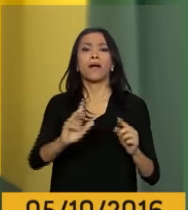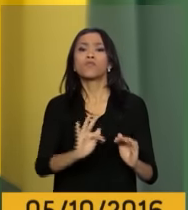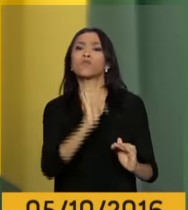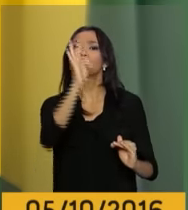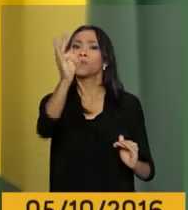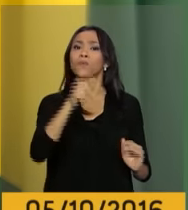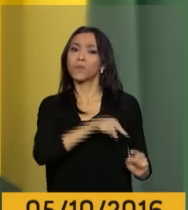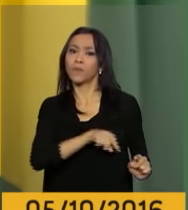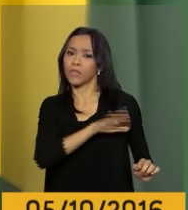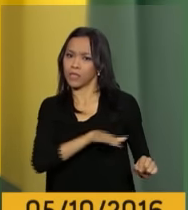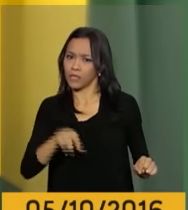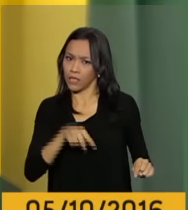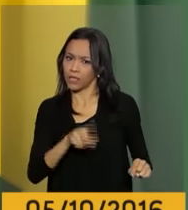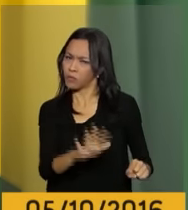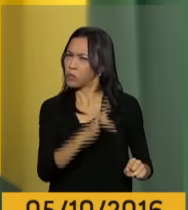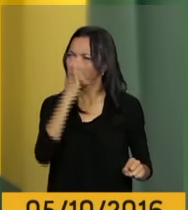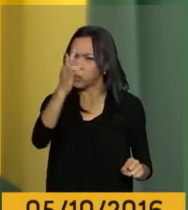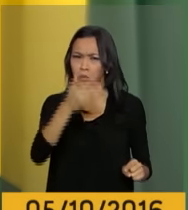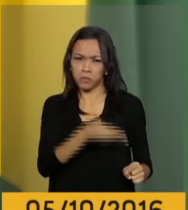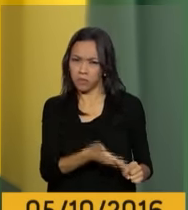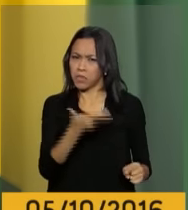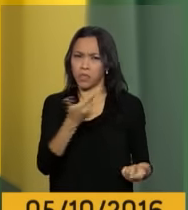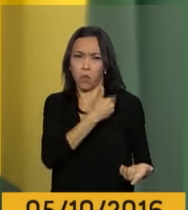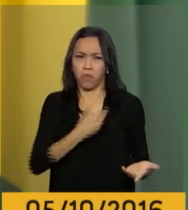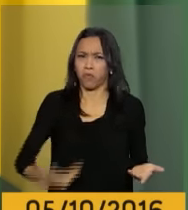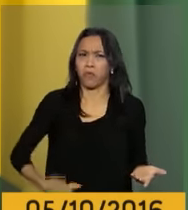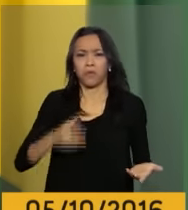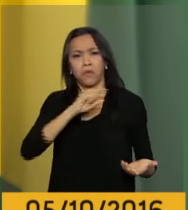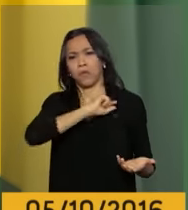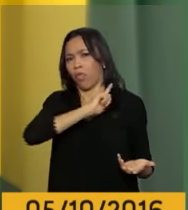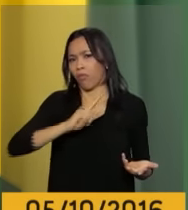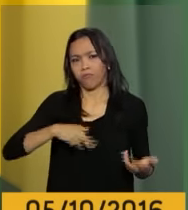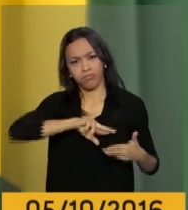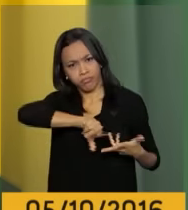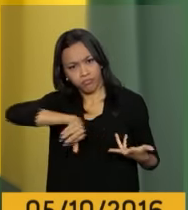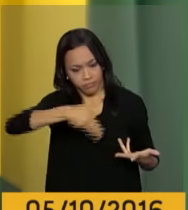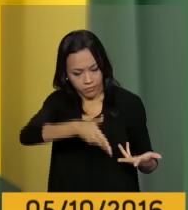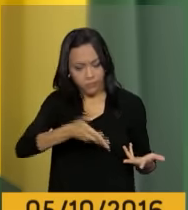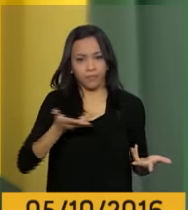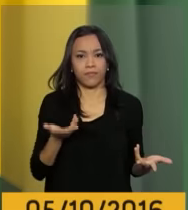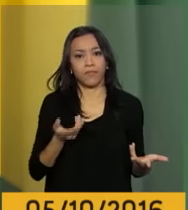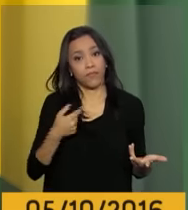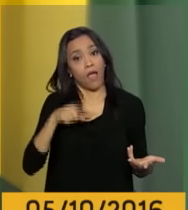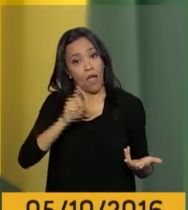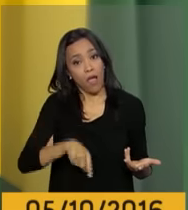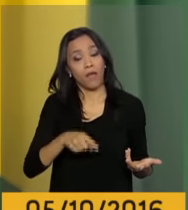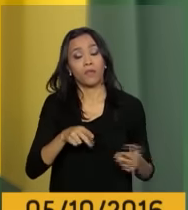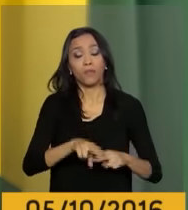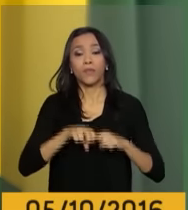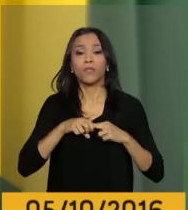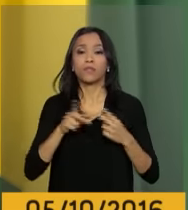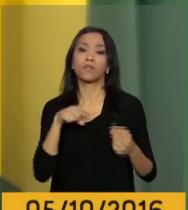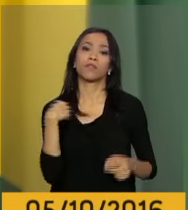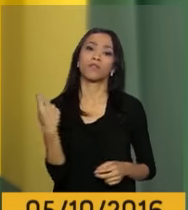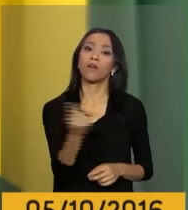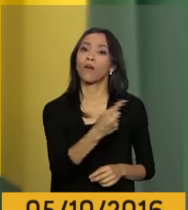vão dirigir o país no futuro, está presente o Criança Feliz. Então, por isto,